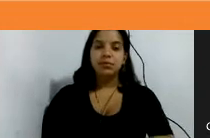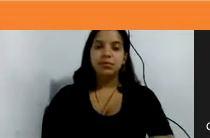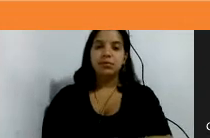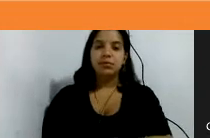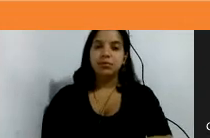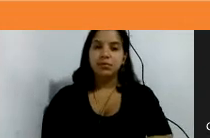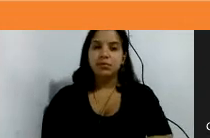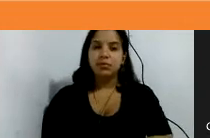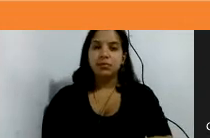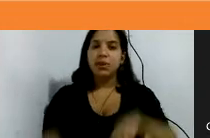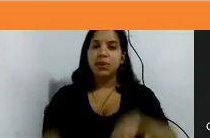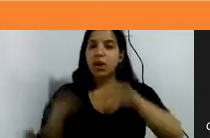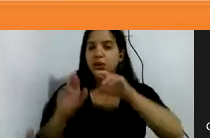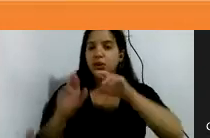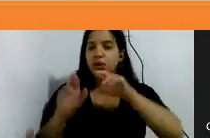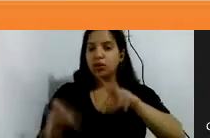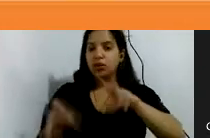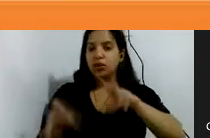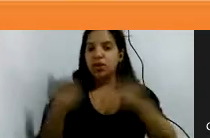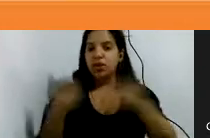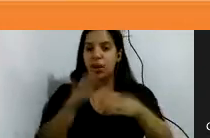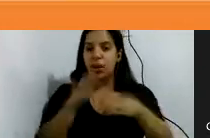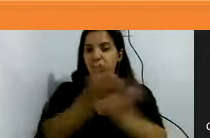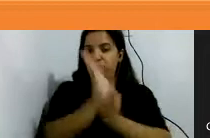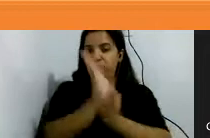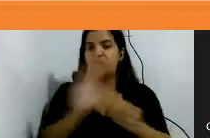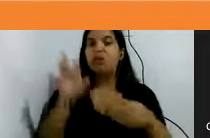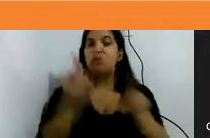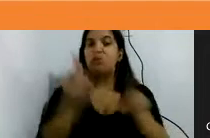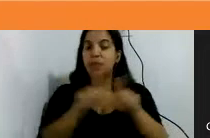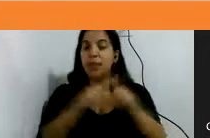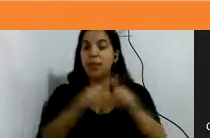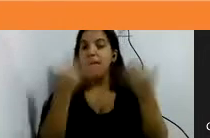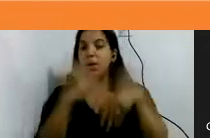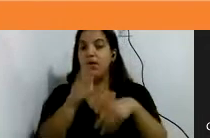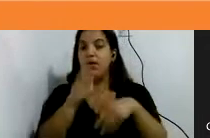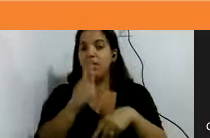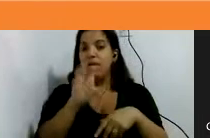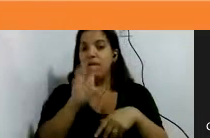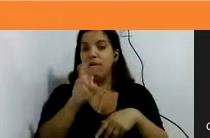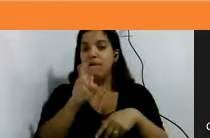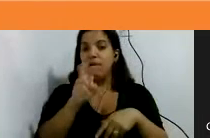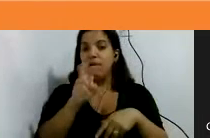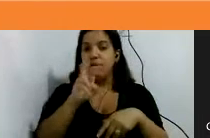Então, qual que é a diferença entre a prova direta e a prova reversa?